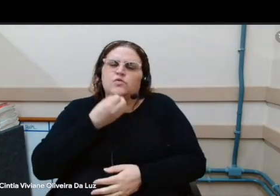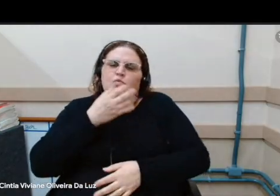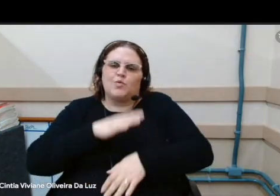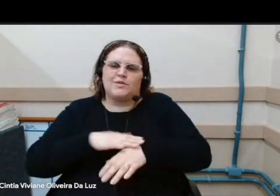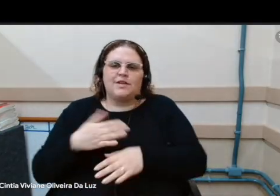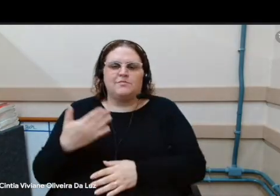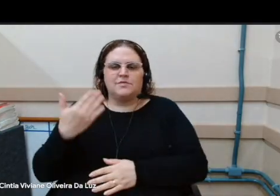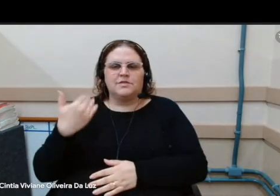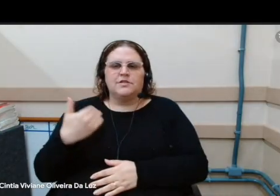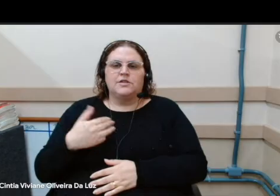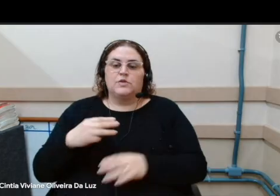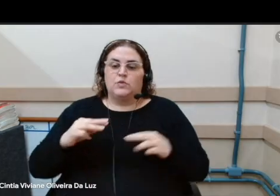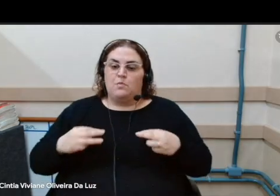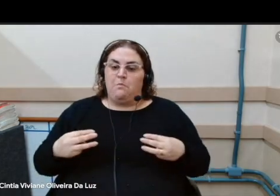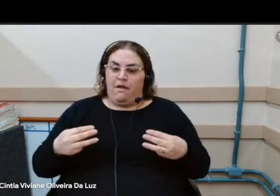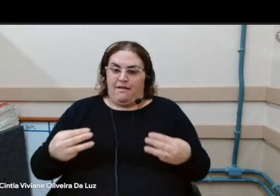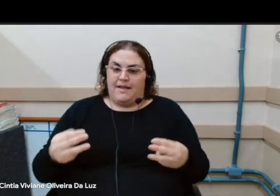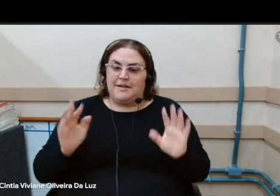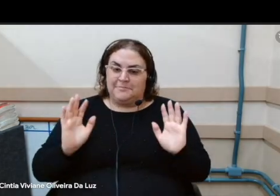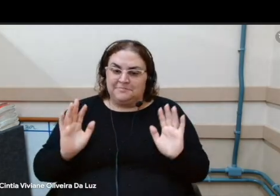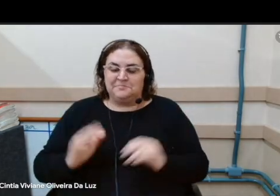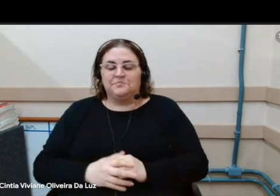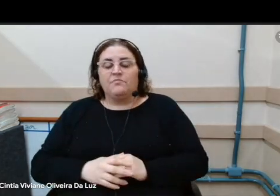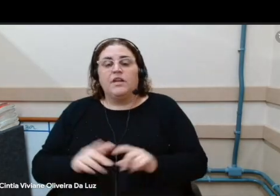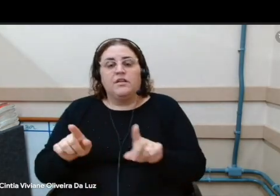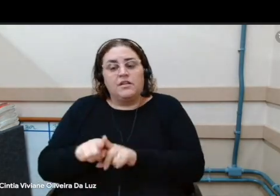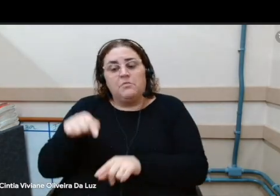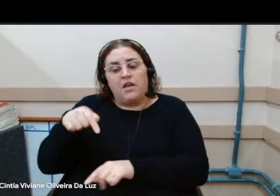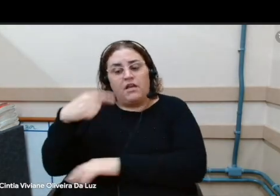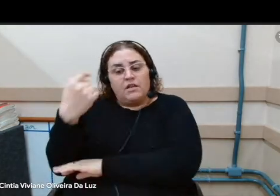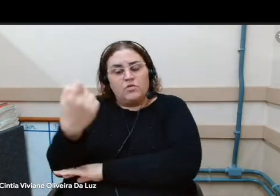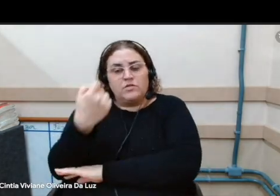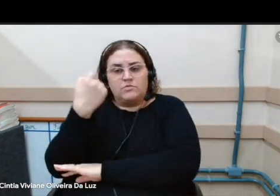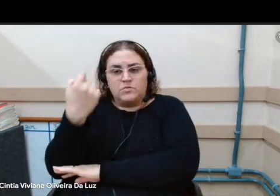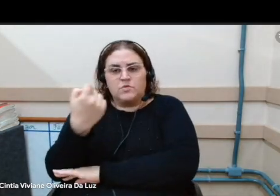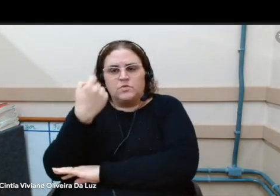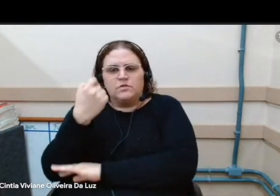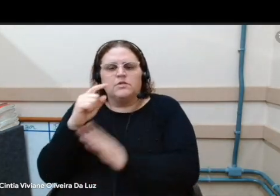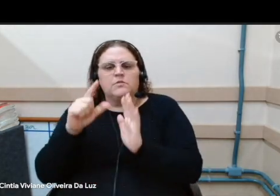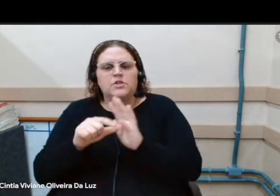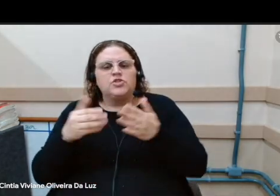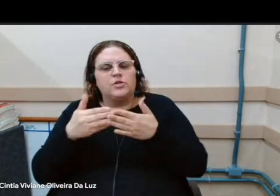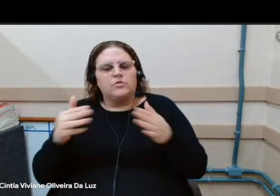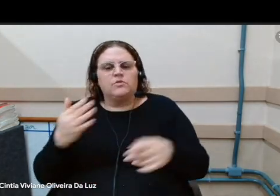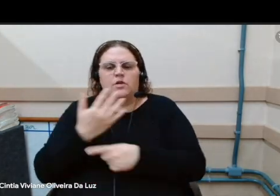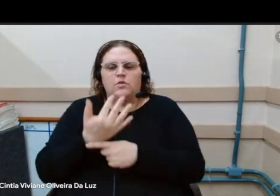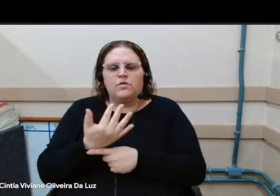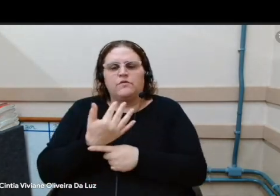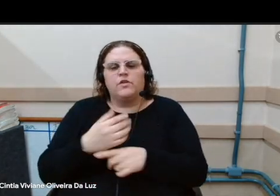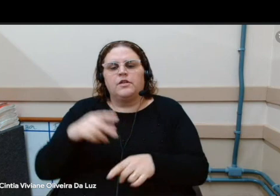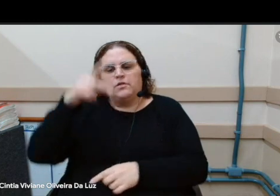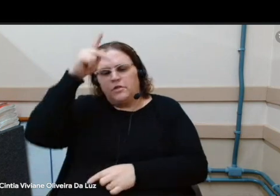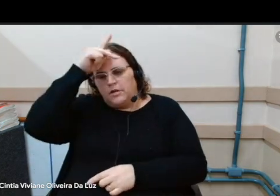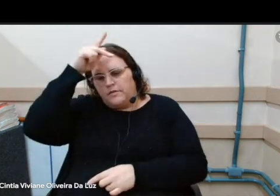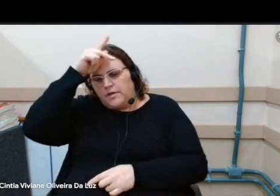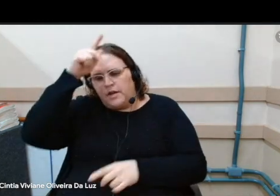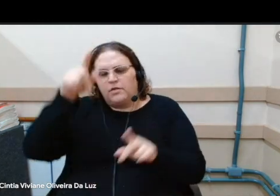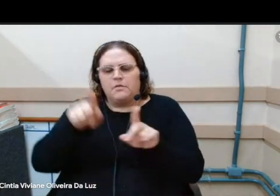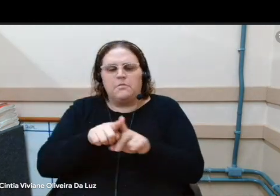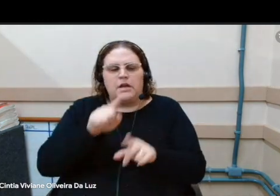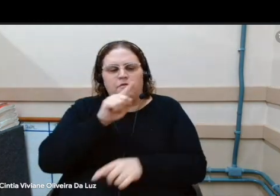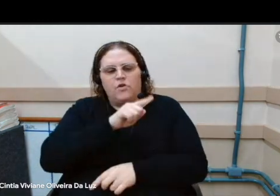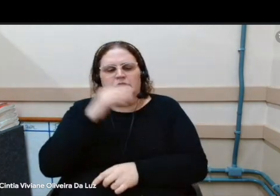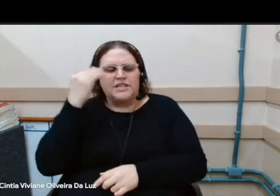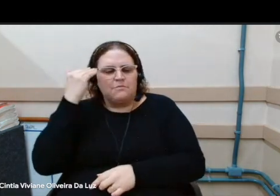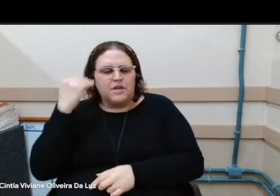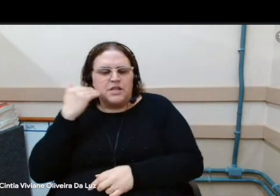MEC ã e no Rio Grande do Sul a gente depois que abriu na urgs abriu napel abriu em Santa Maria né a